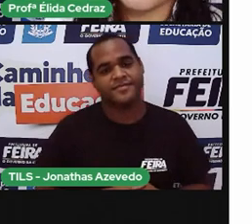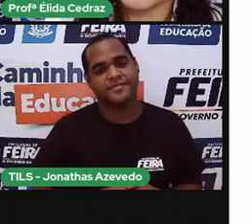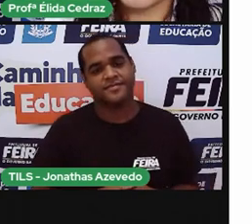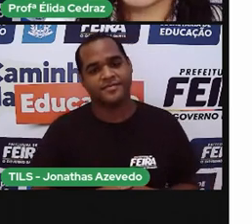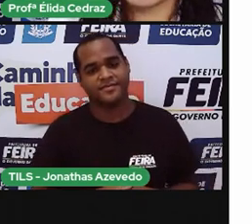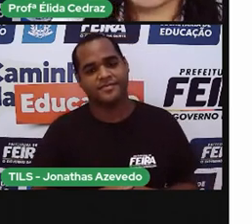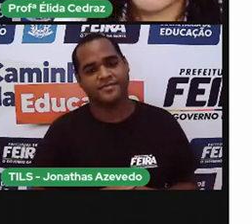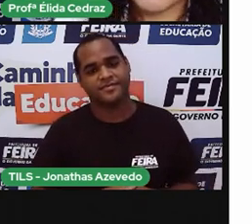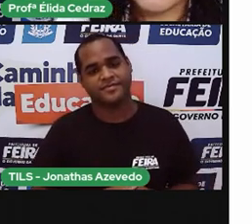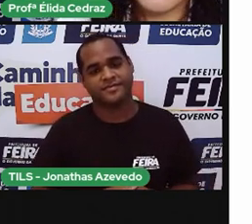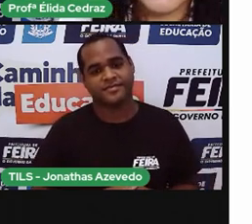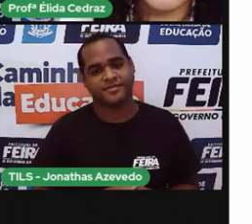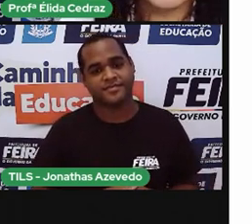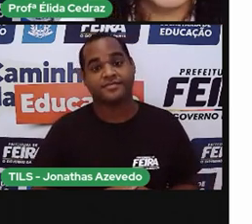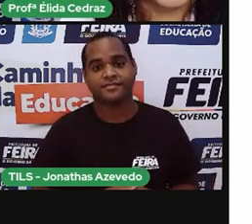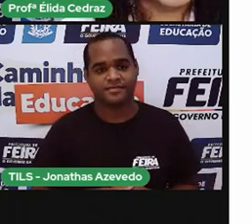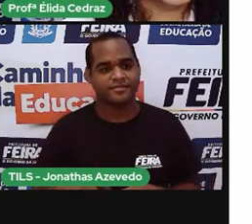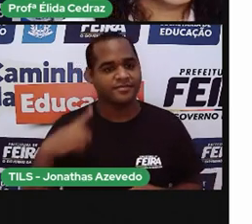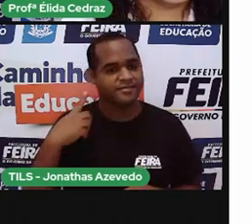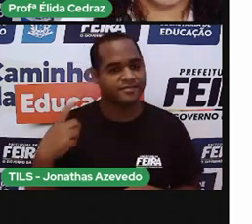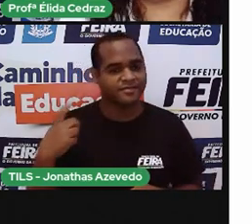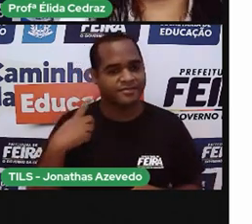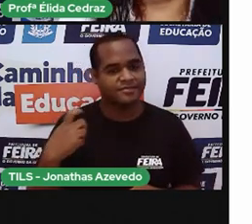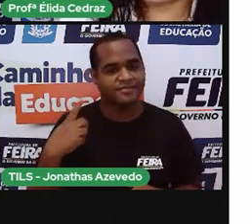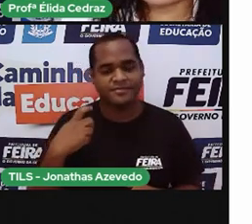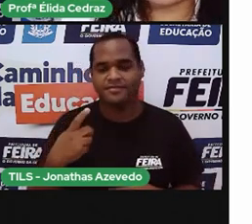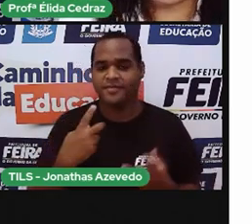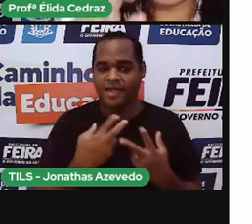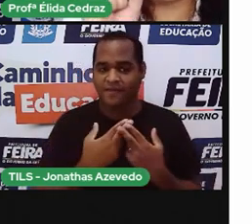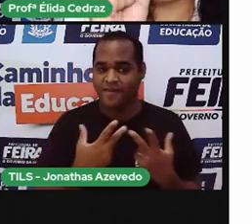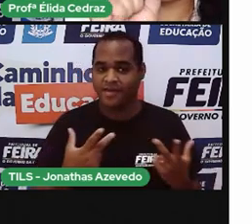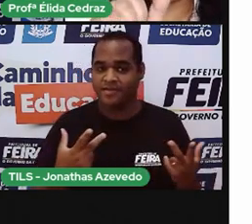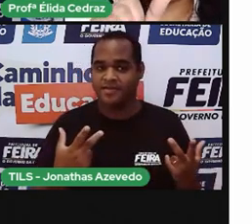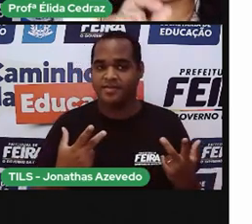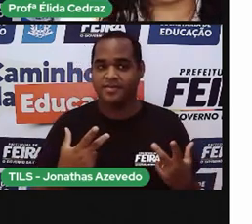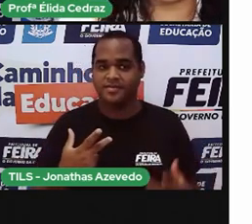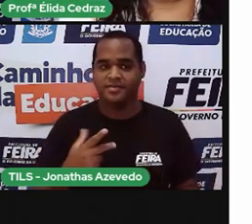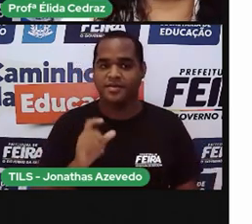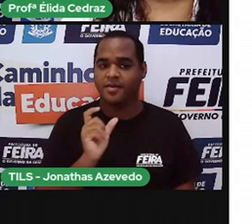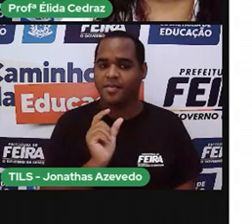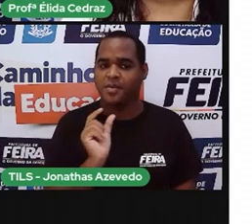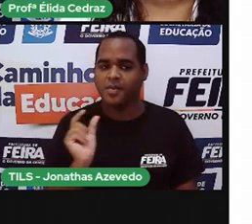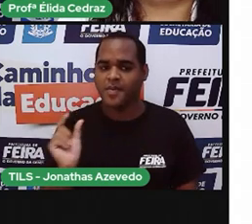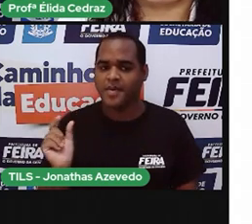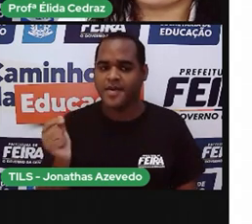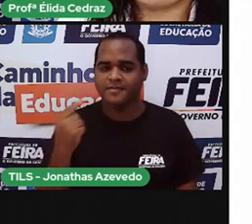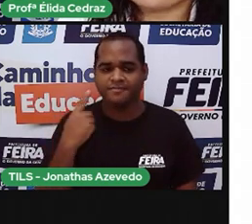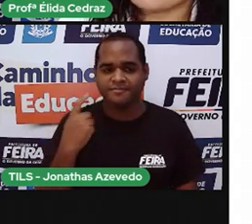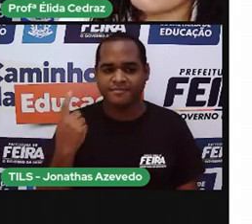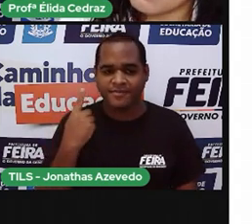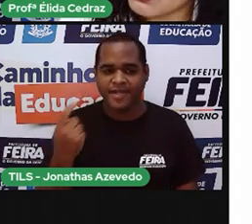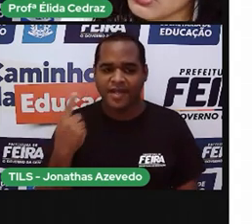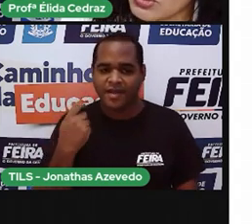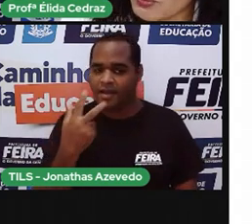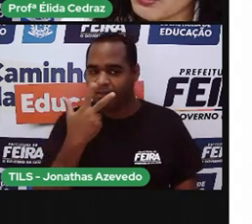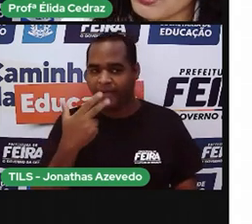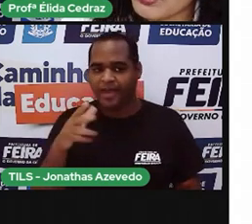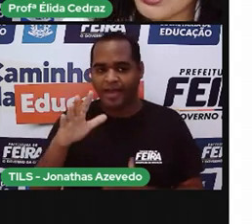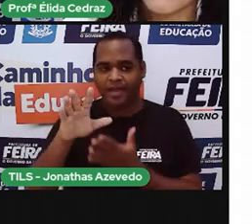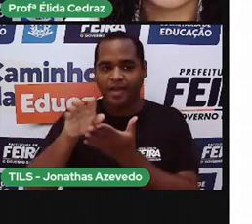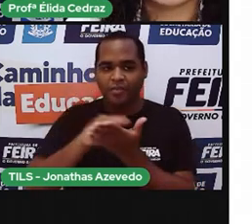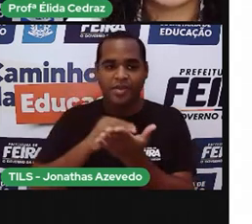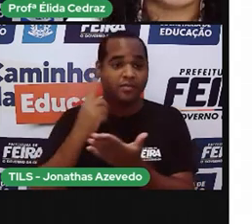Os sons dos instrumentos, eles são registrados assim. Pequenas palavrinhas que imitam o